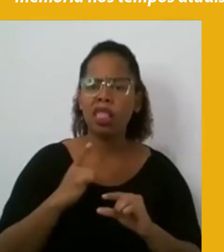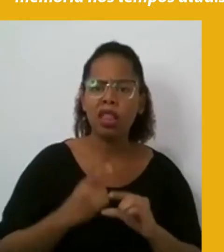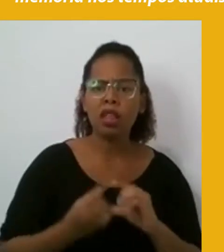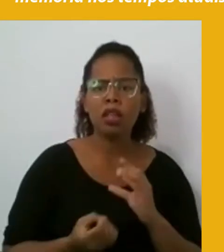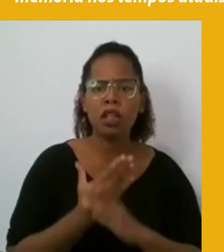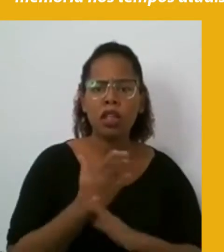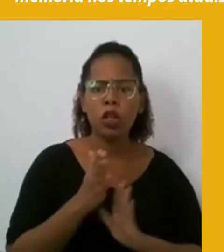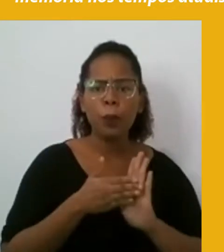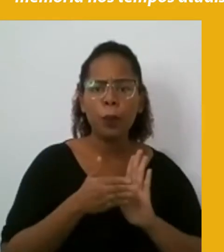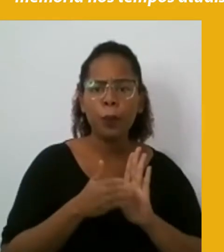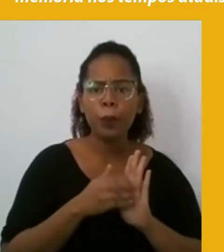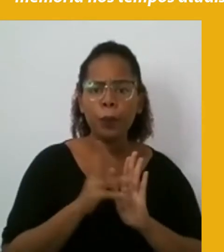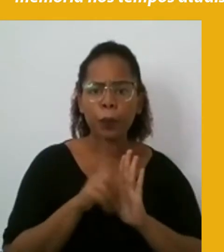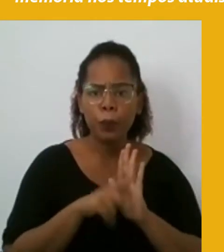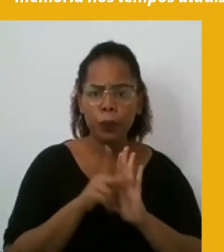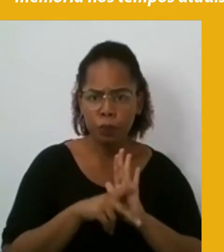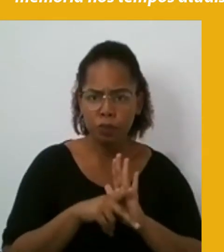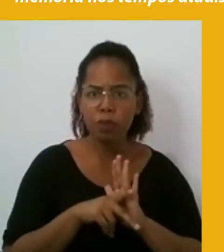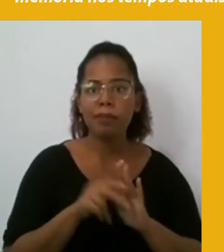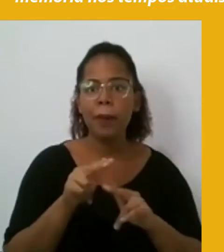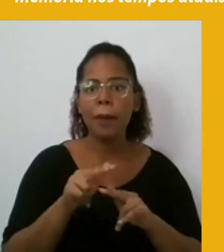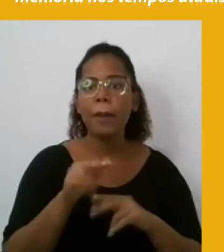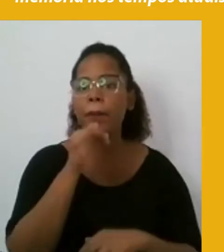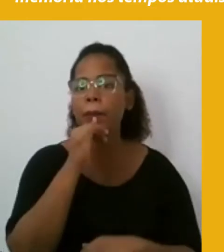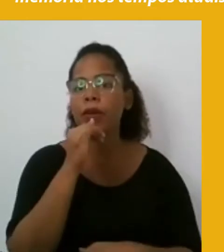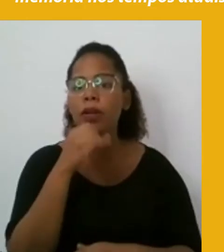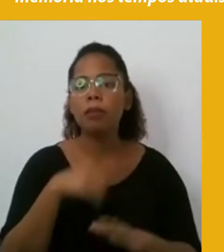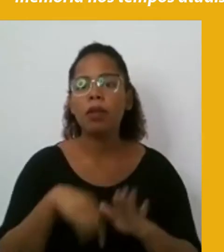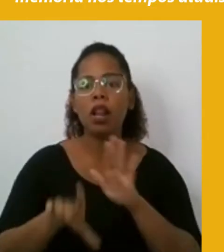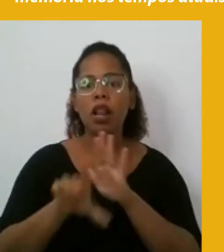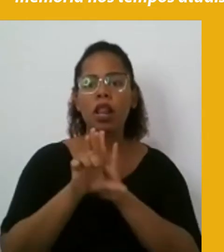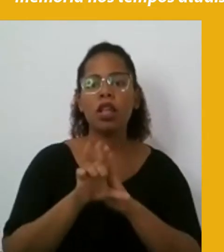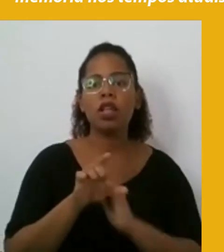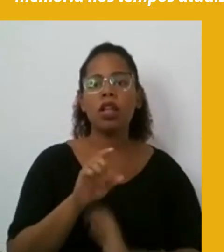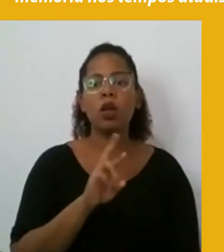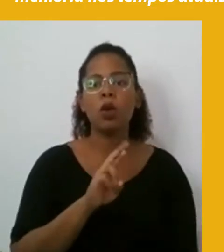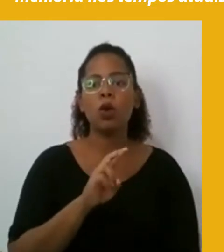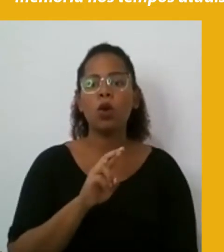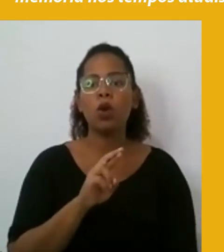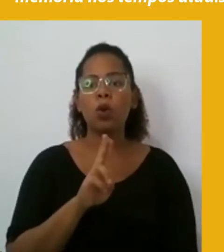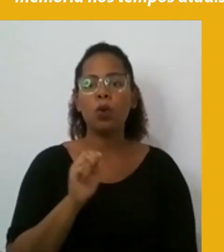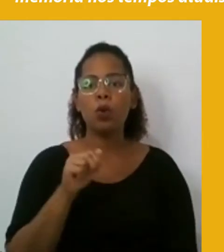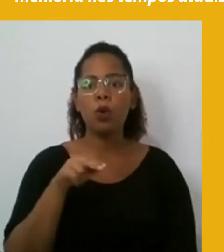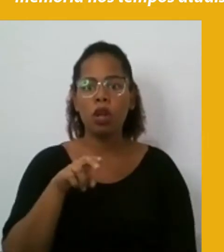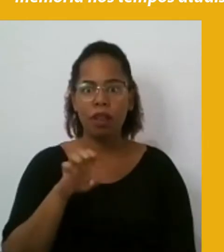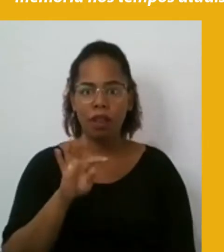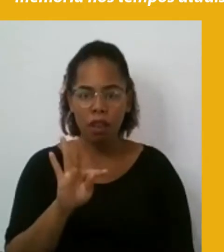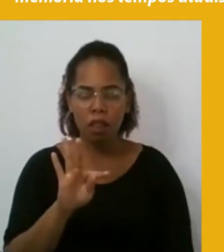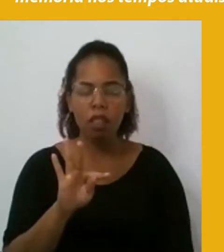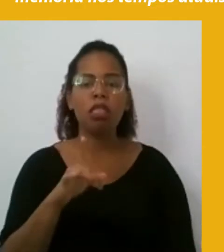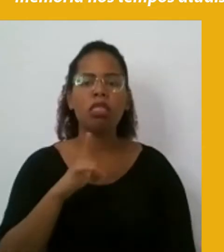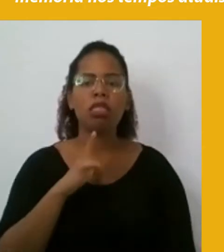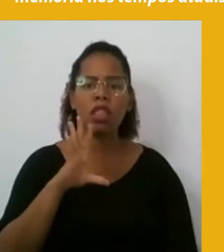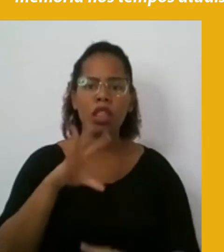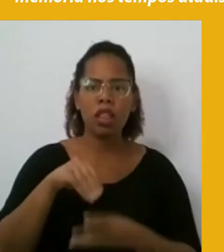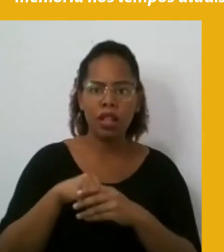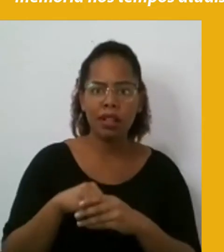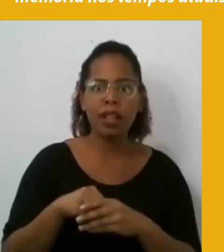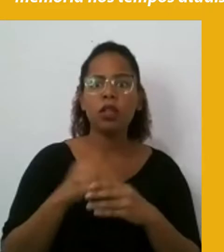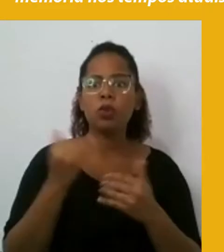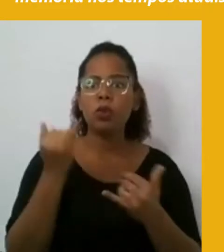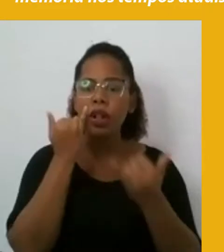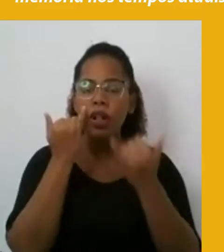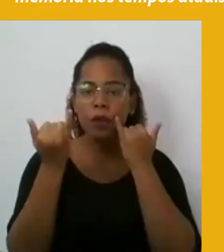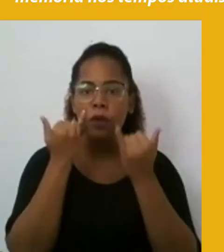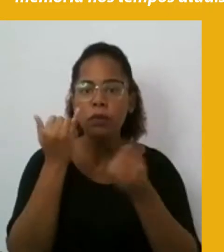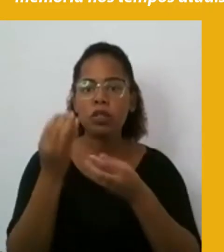lei Rouanet, ela manteve os dados intactos de 2019 e 2020, as captações. Os